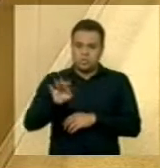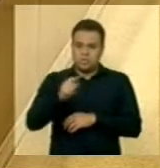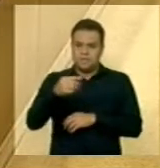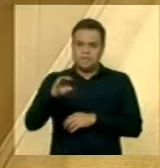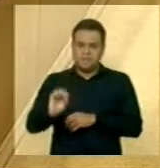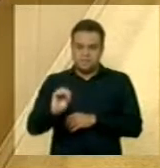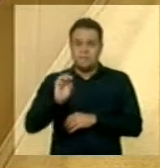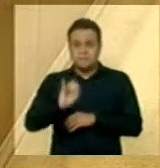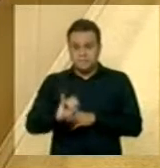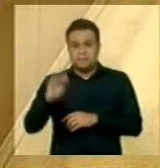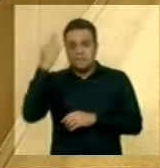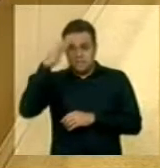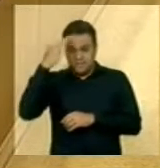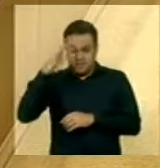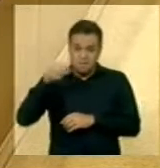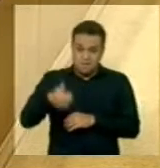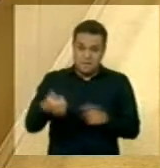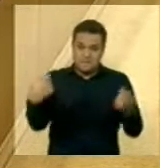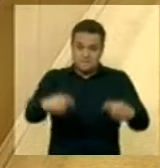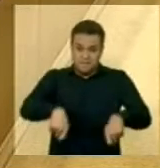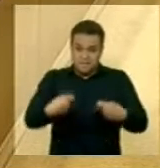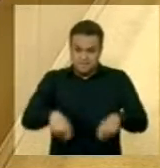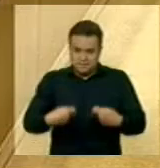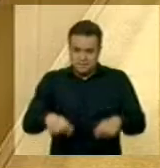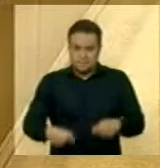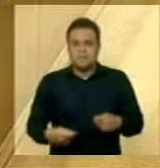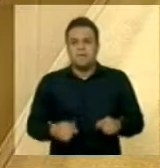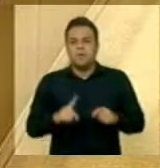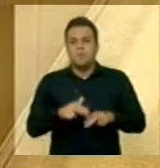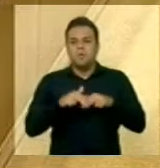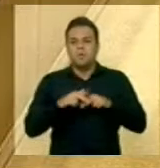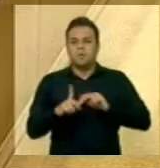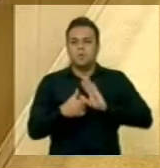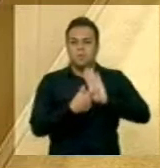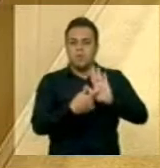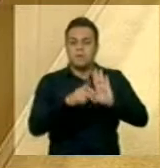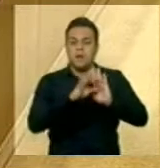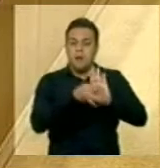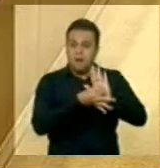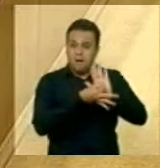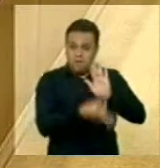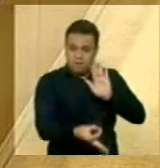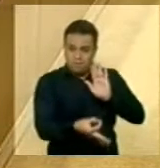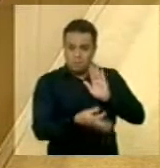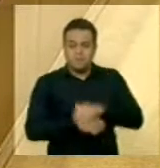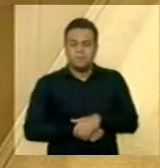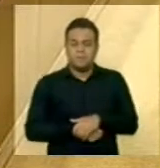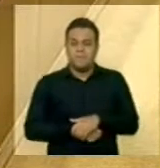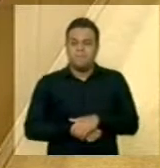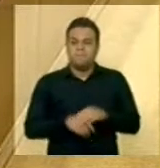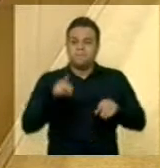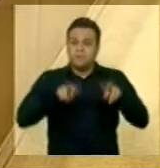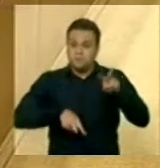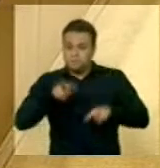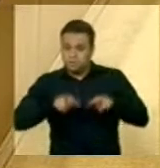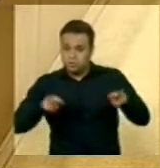daquela quando entenderem ser necessária, e aqui reproduzo o argumento segundo o qual a vistoria